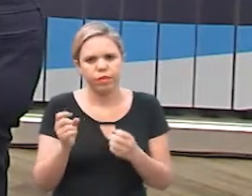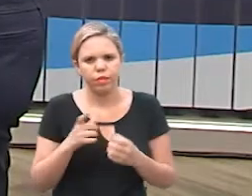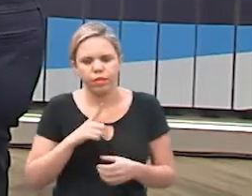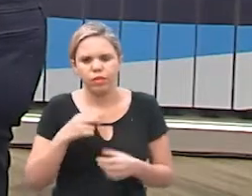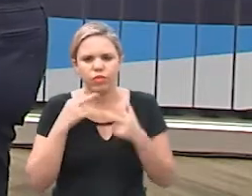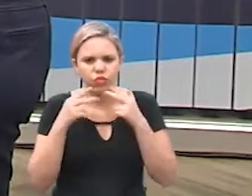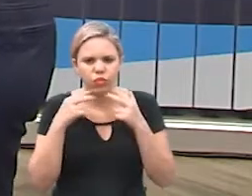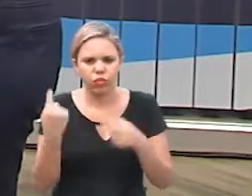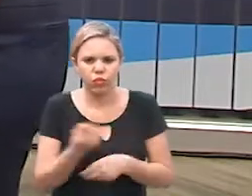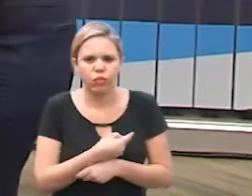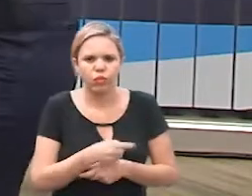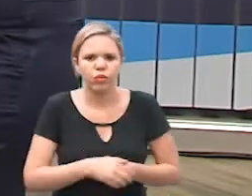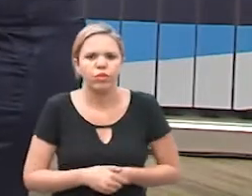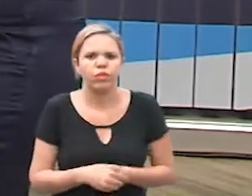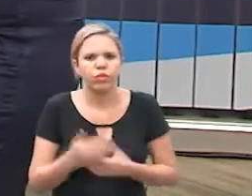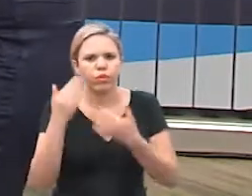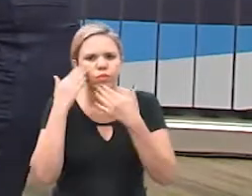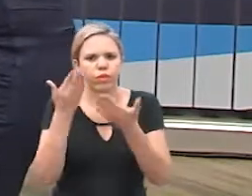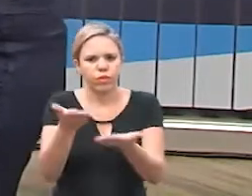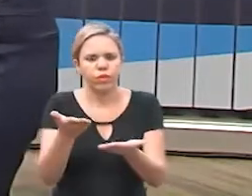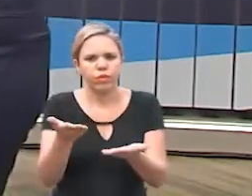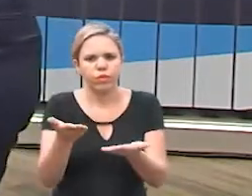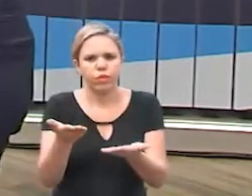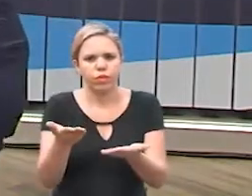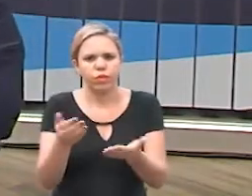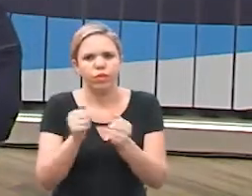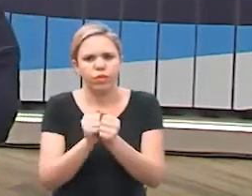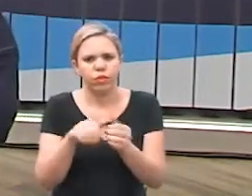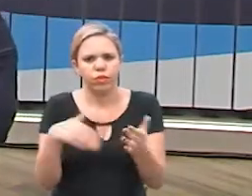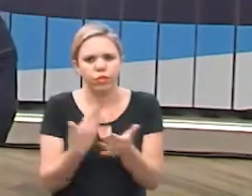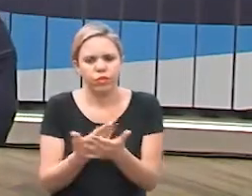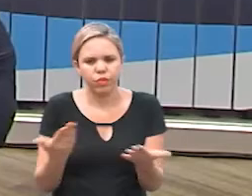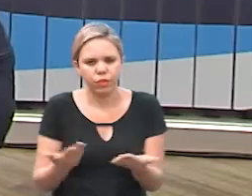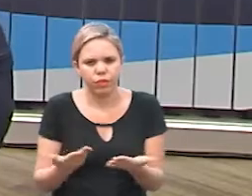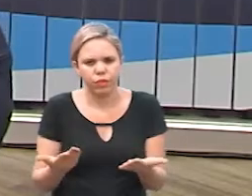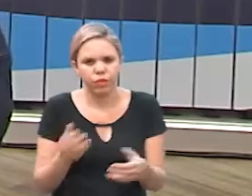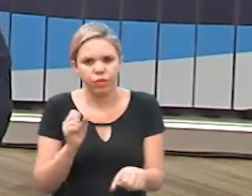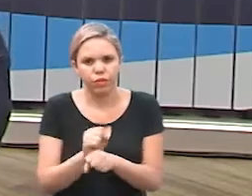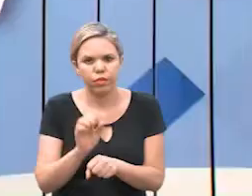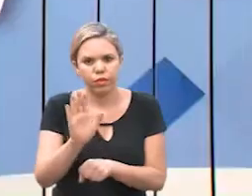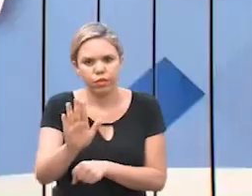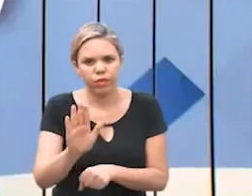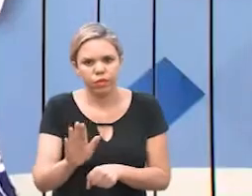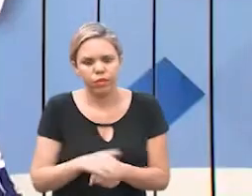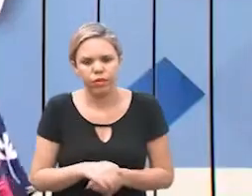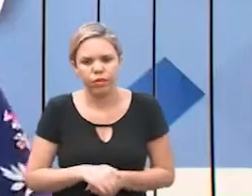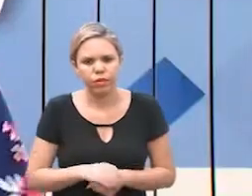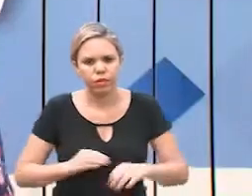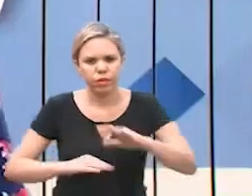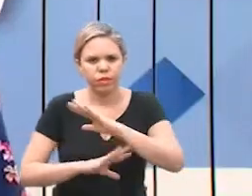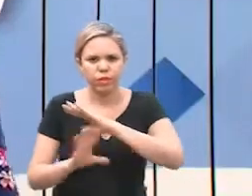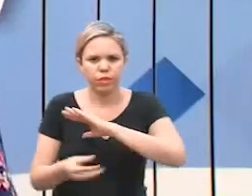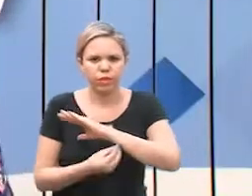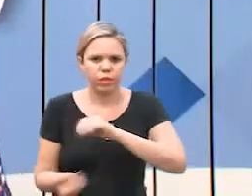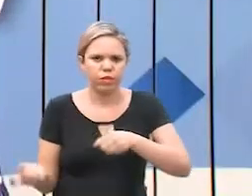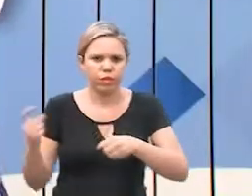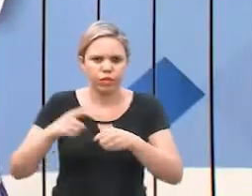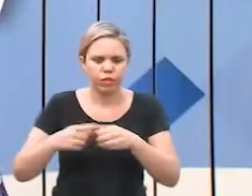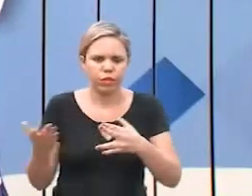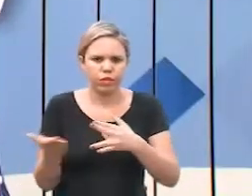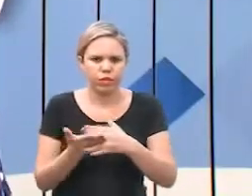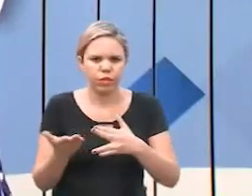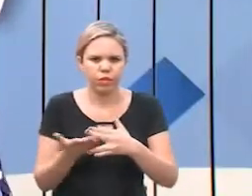tiver novidade aqui pra gente. E muito obrigada a você que esteve comigo até agora. Não sai daí, viu? Porque o Câmara Total volta